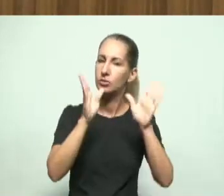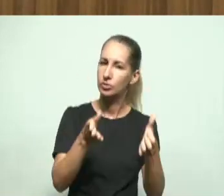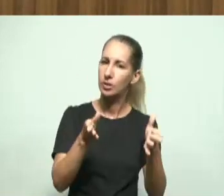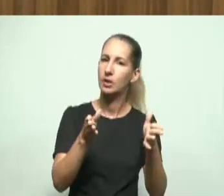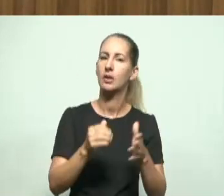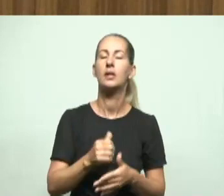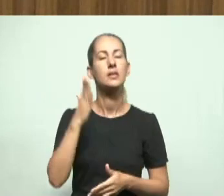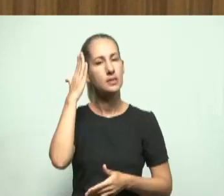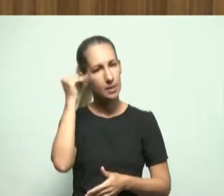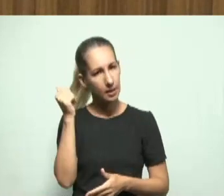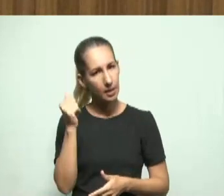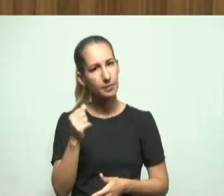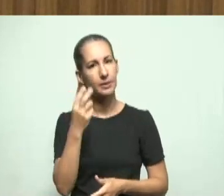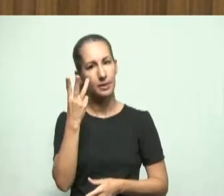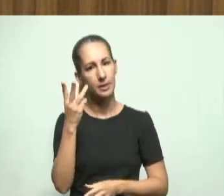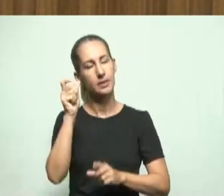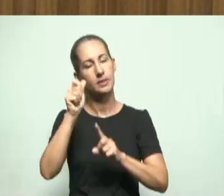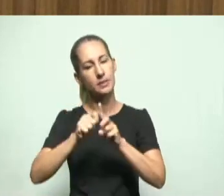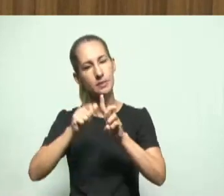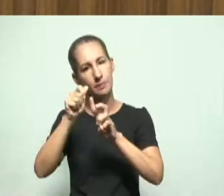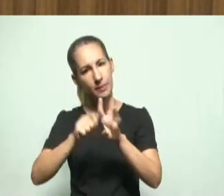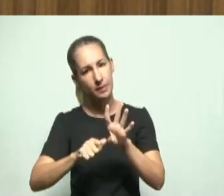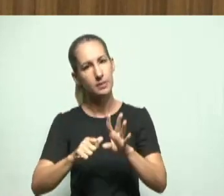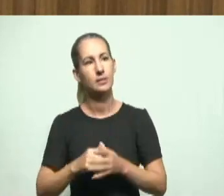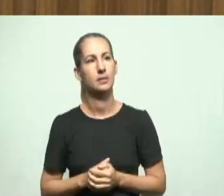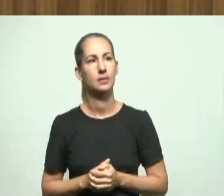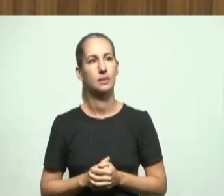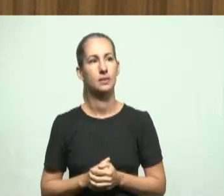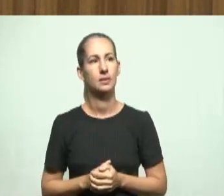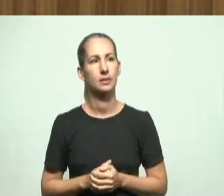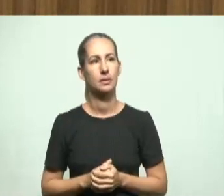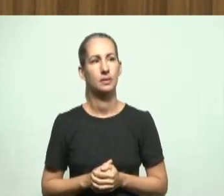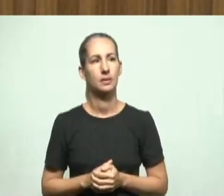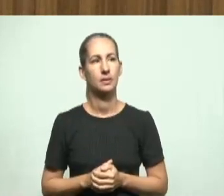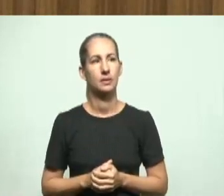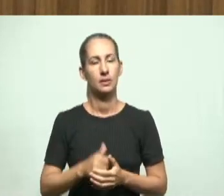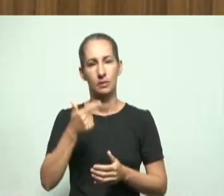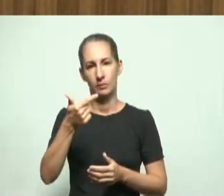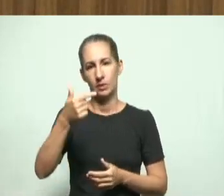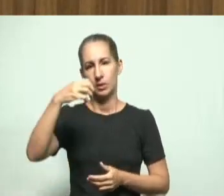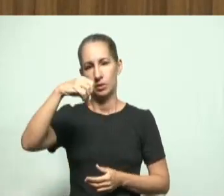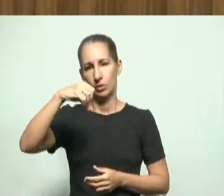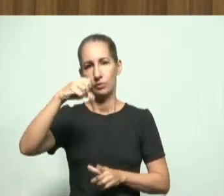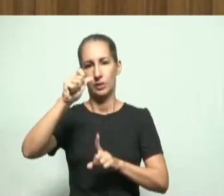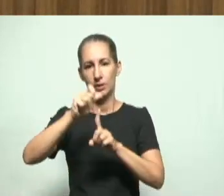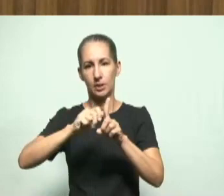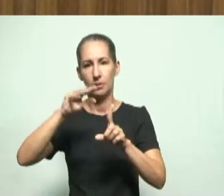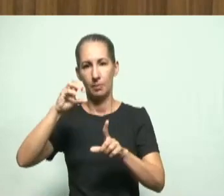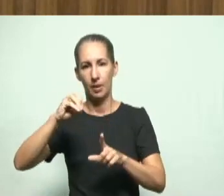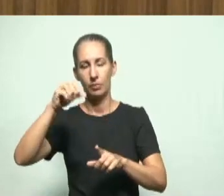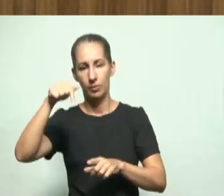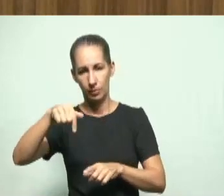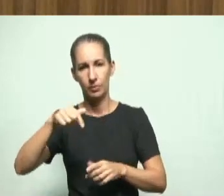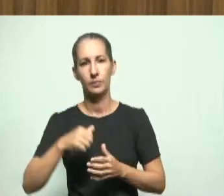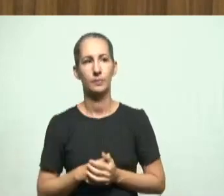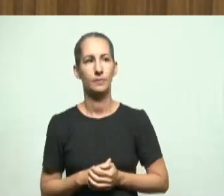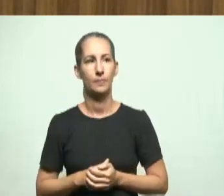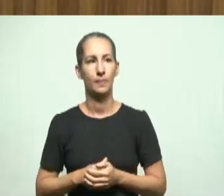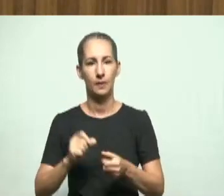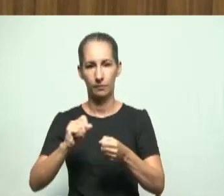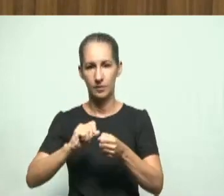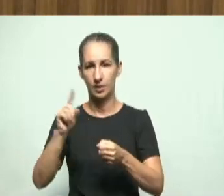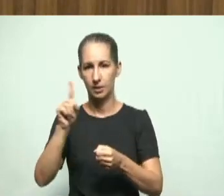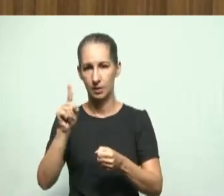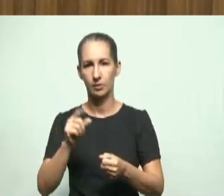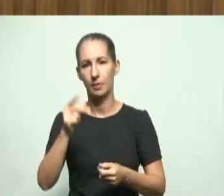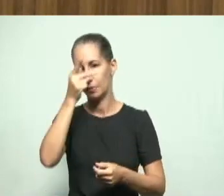já está sabendo já faz 3 meses, e dia de final, 29 de maio, agora, desse mês, se não fizer o Cade